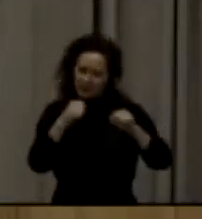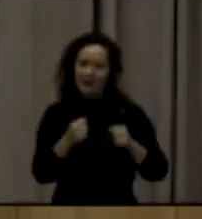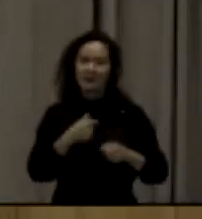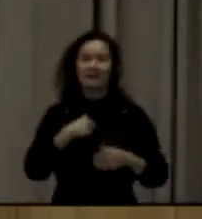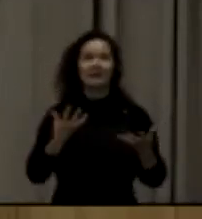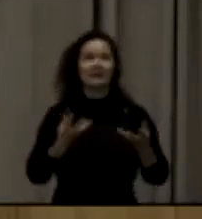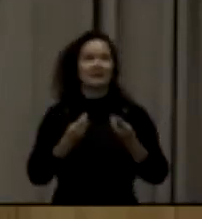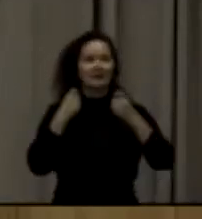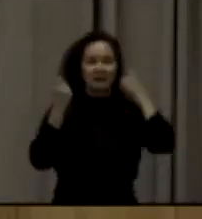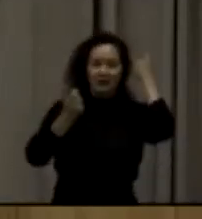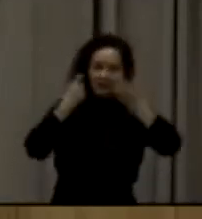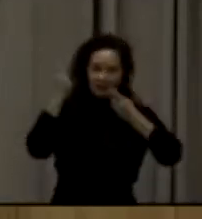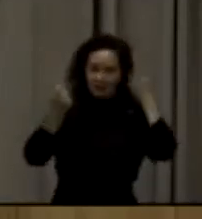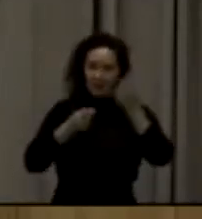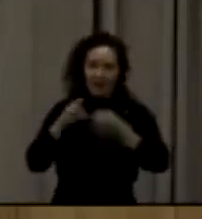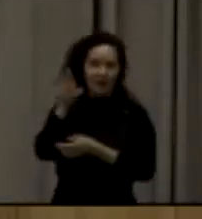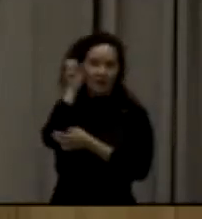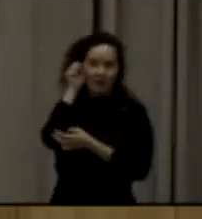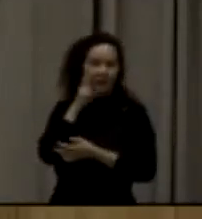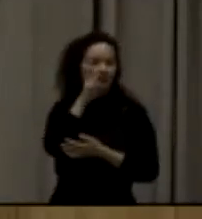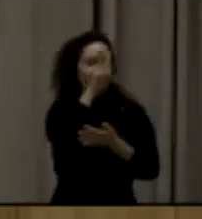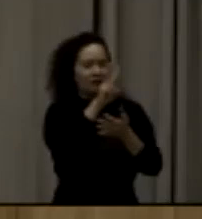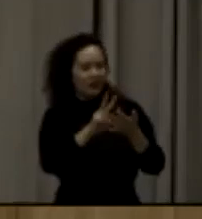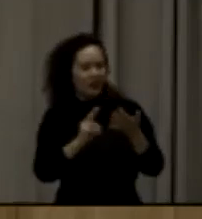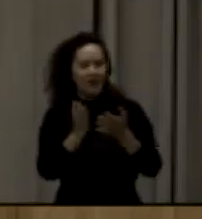até preocupado quando ouço